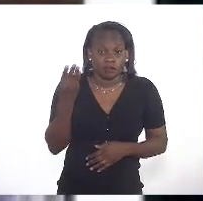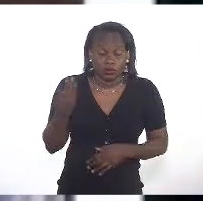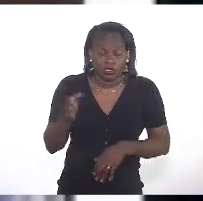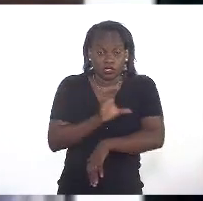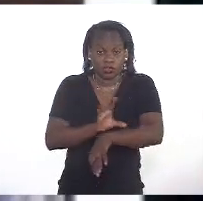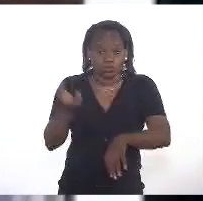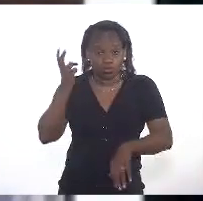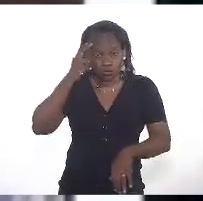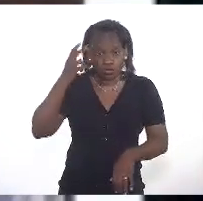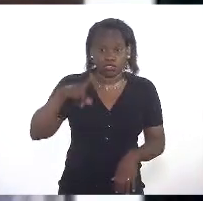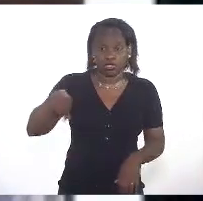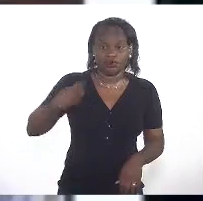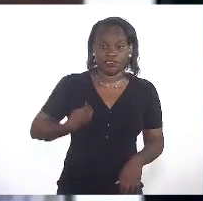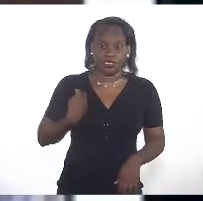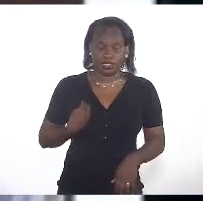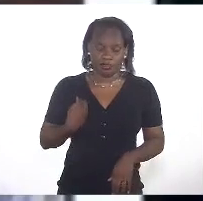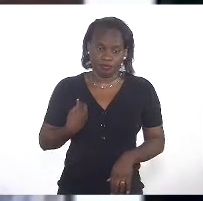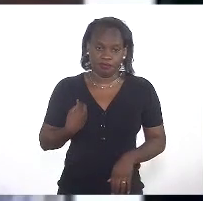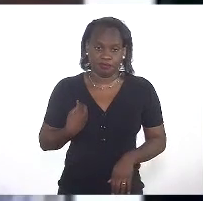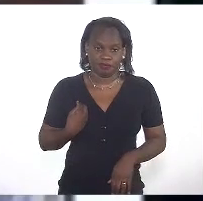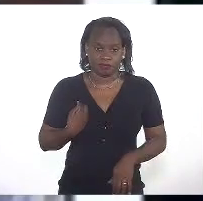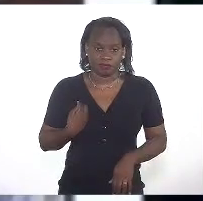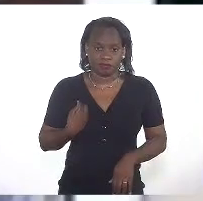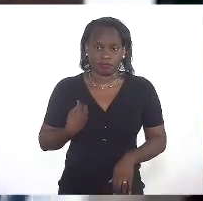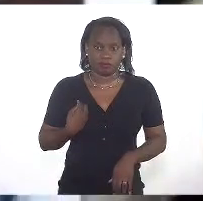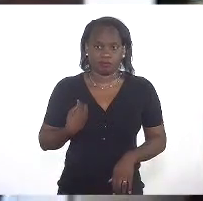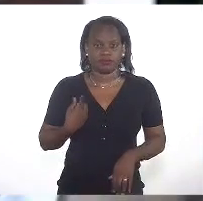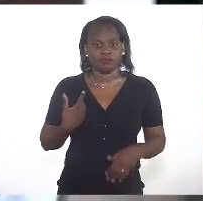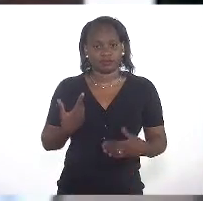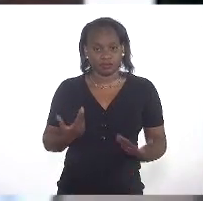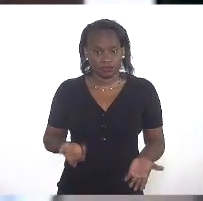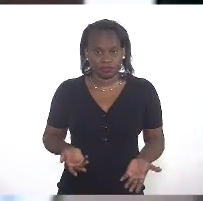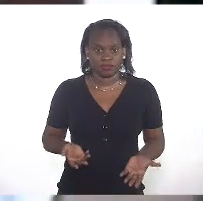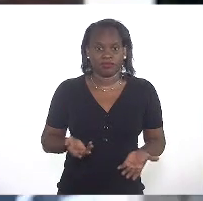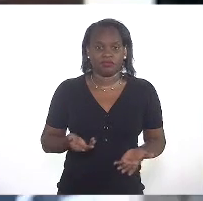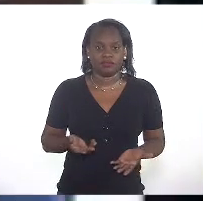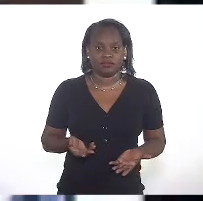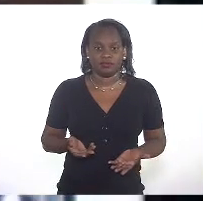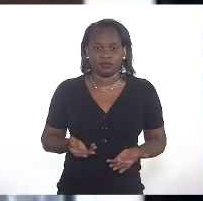cultura nas nossas vidas. Ela entrar